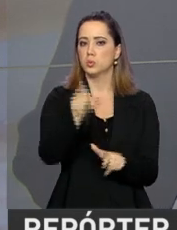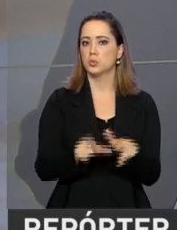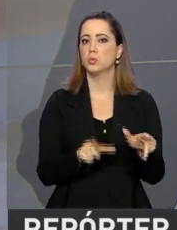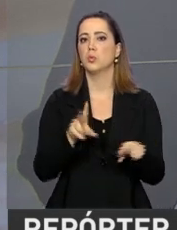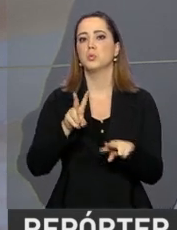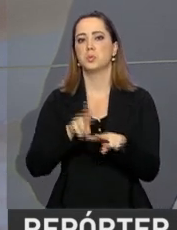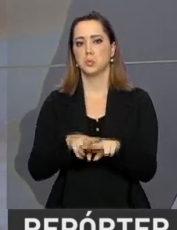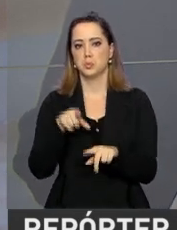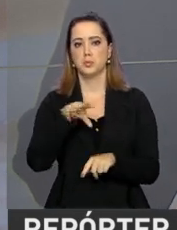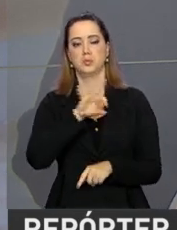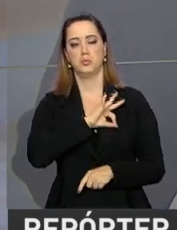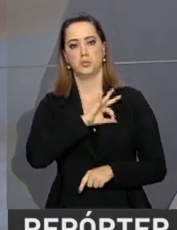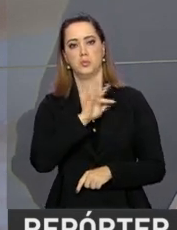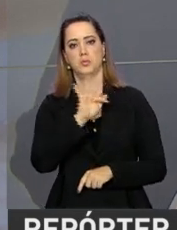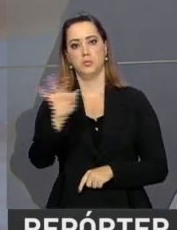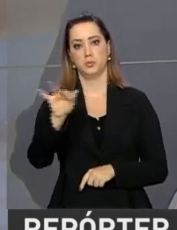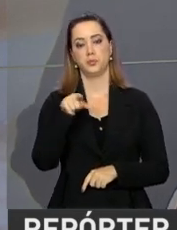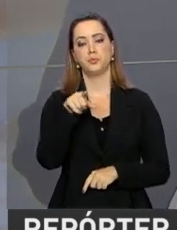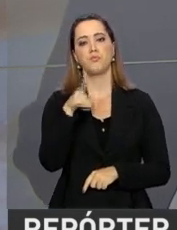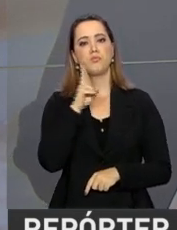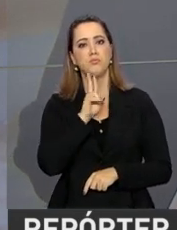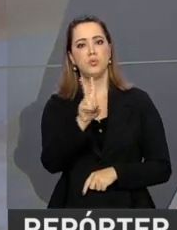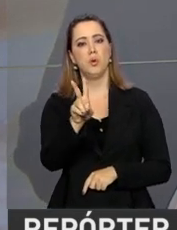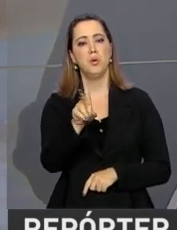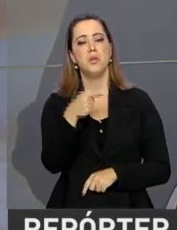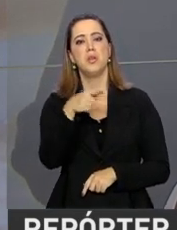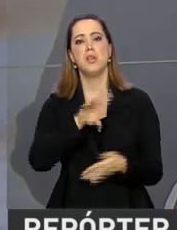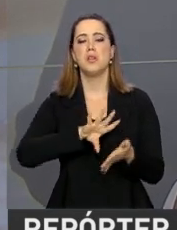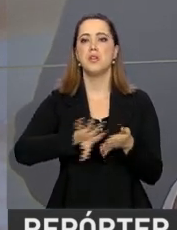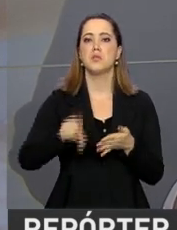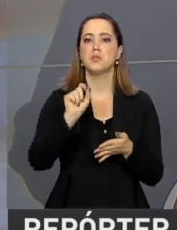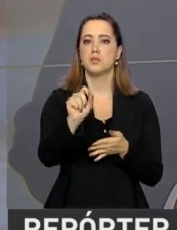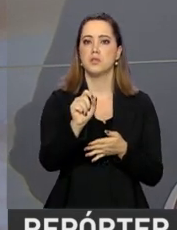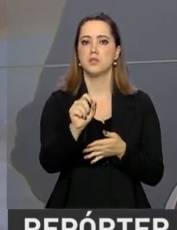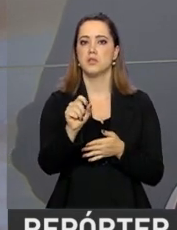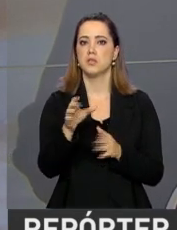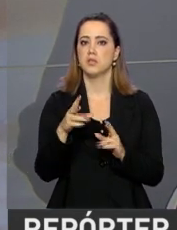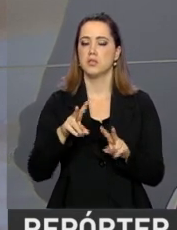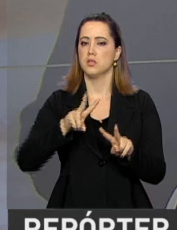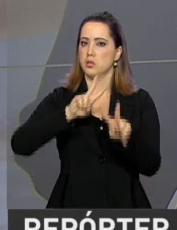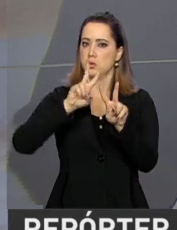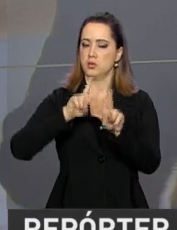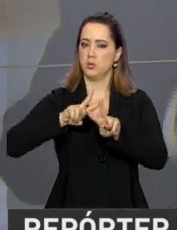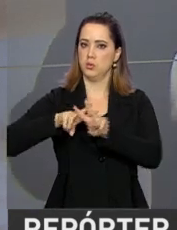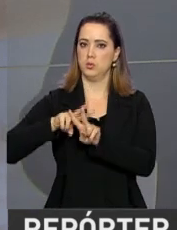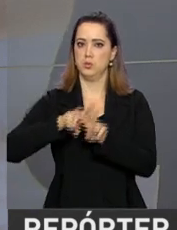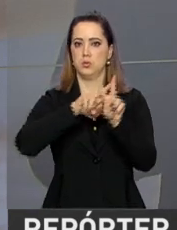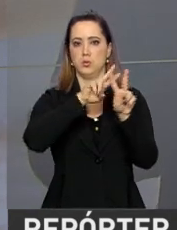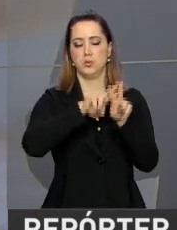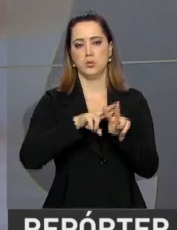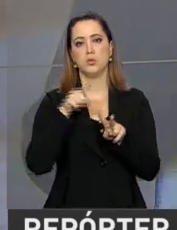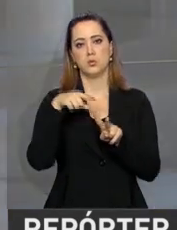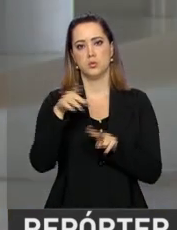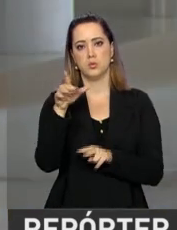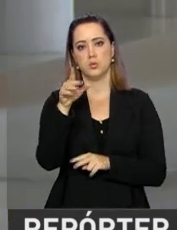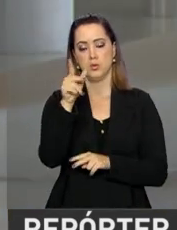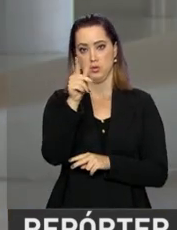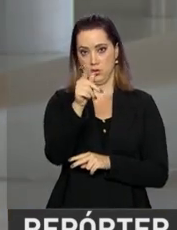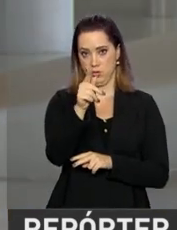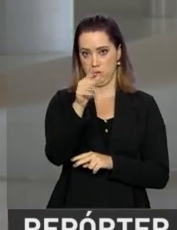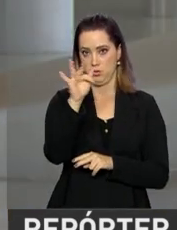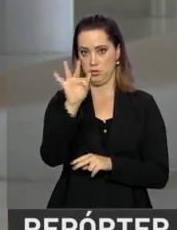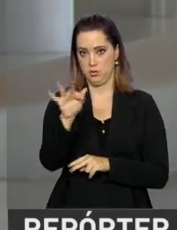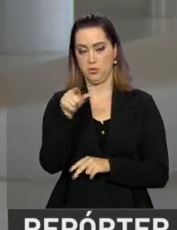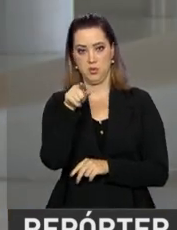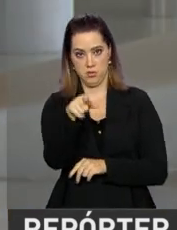operação hashtag da Polícia Federal. João Pedro, eles não estão mais em carceragens da Polícia Federal, né? Isso mesmo, não estão não, Zé Luiz.